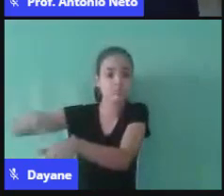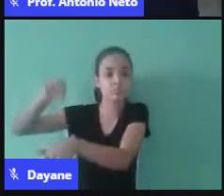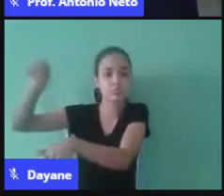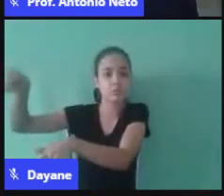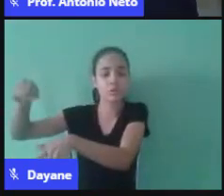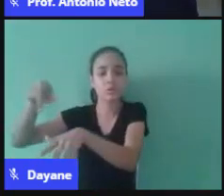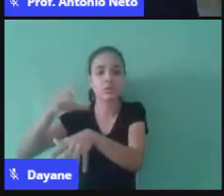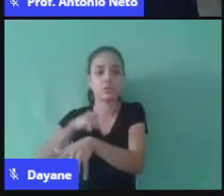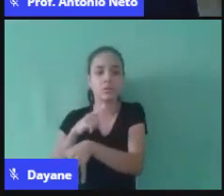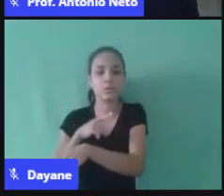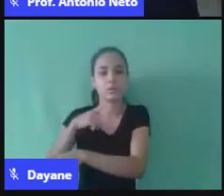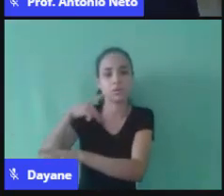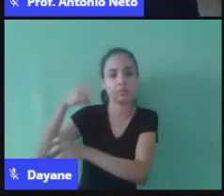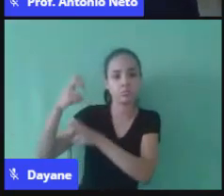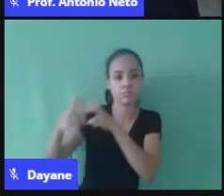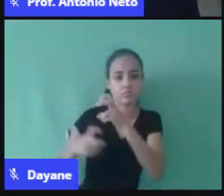que